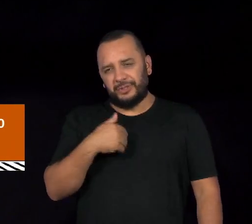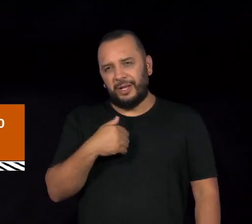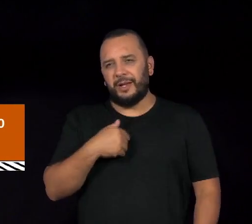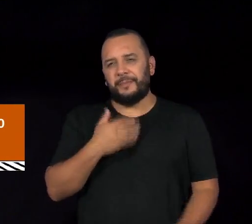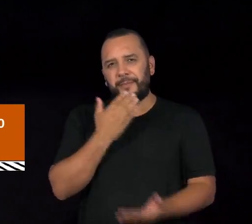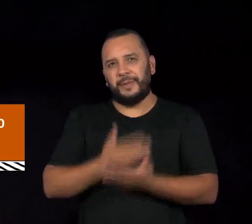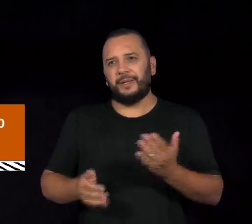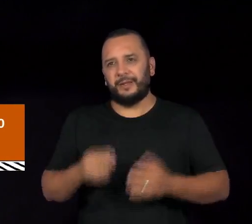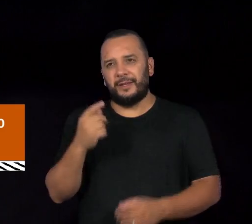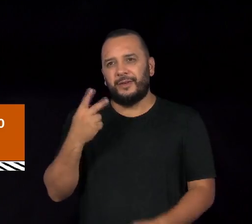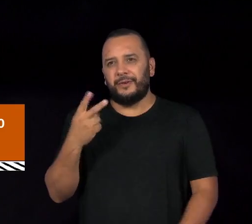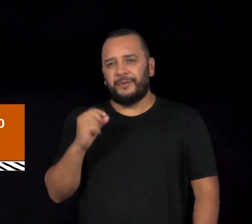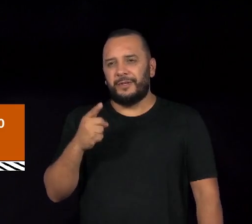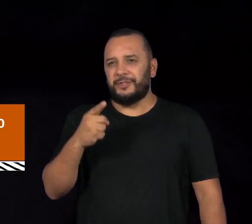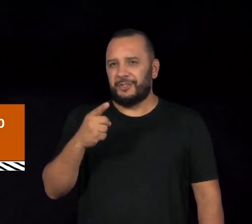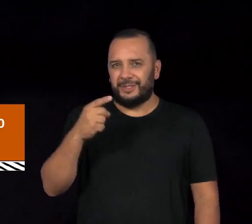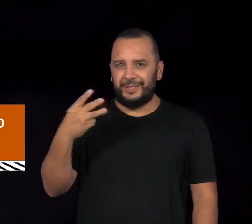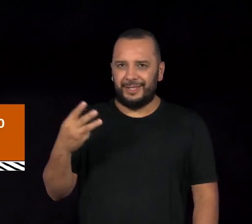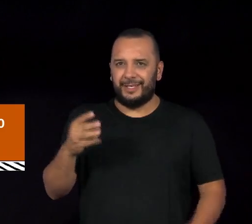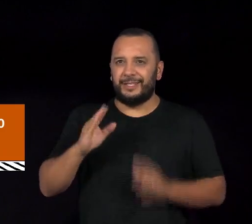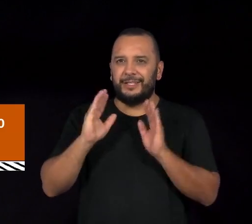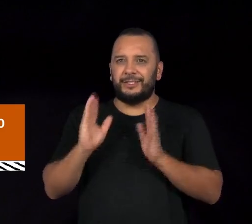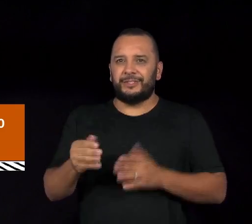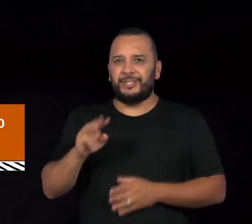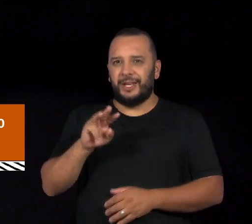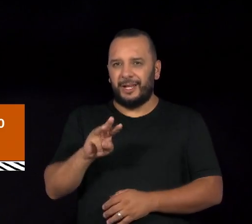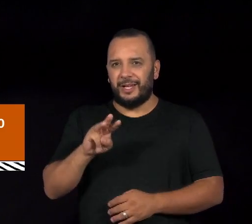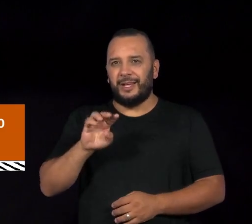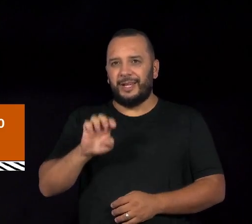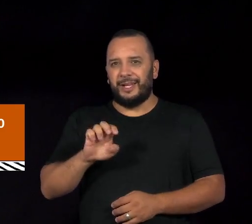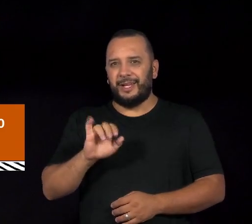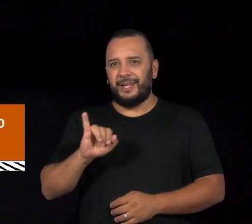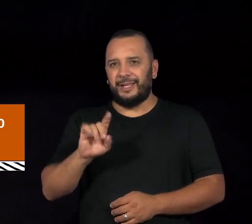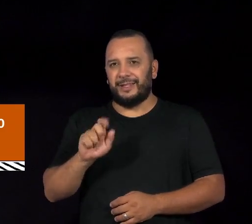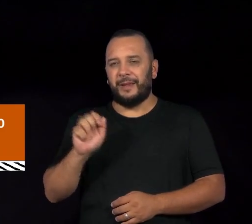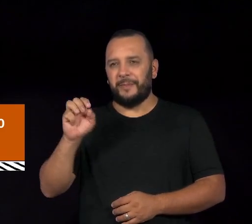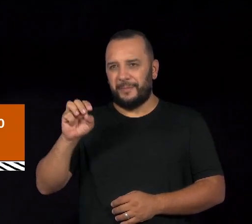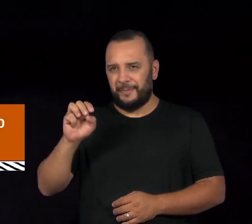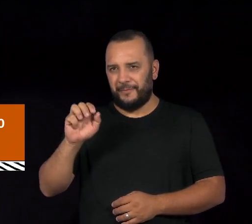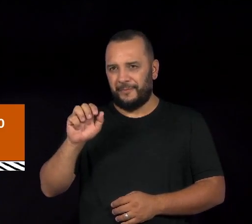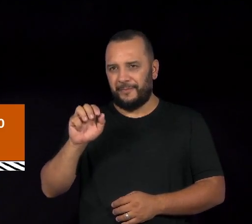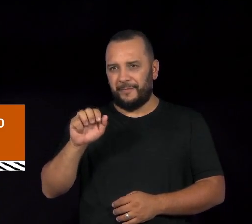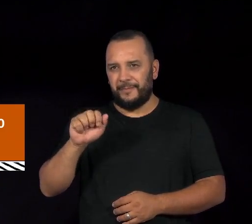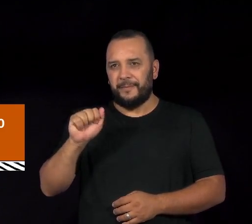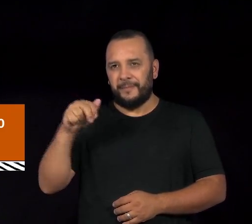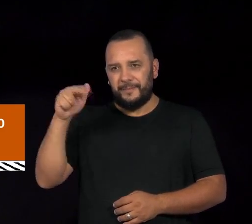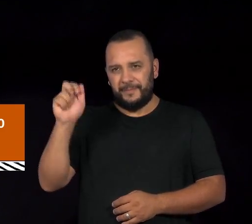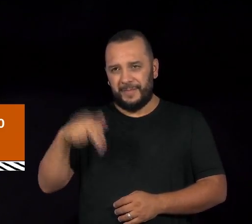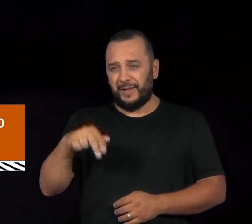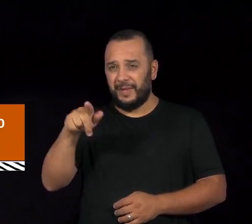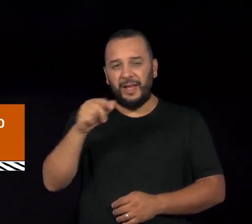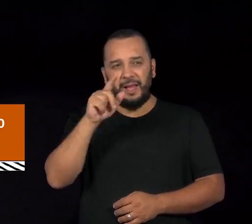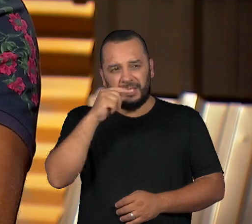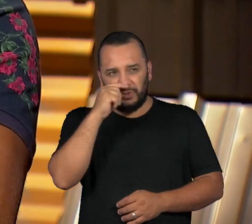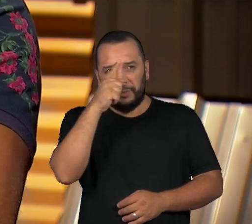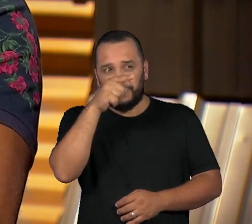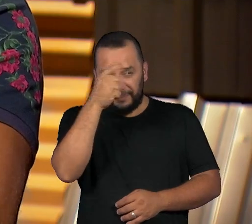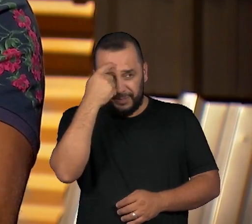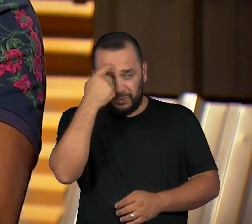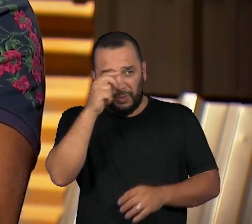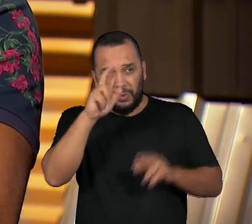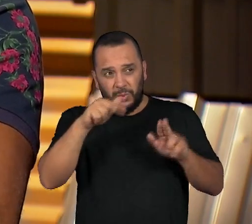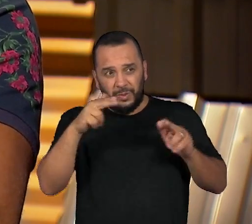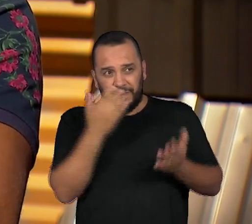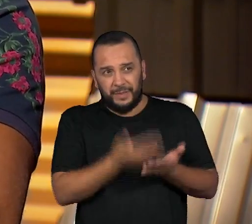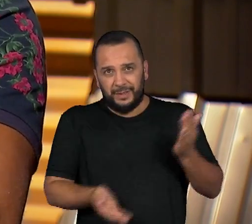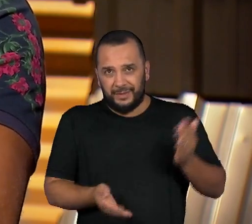2013 para o Weidman foi de fato soberba? Você achou que nunca perderia dele? Quando